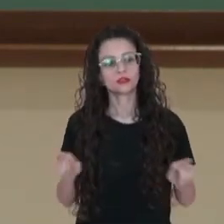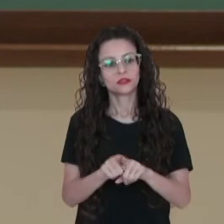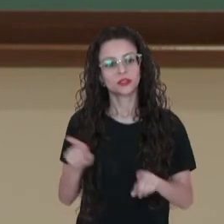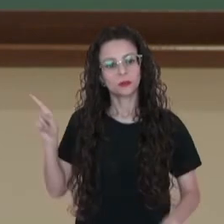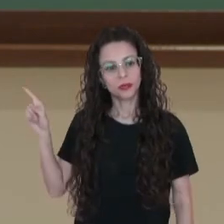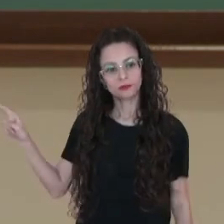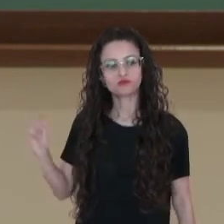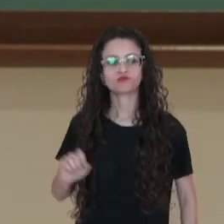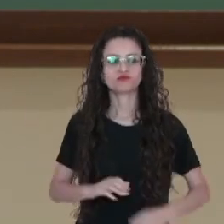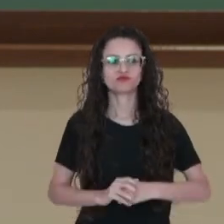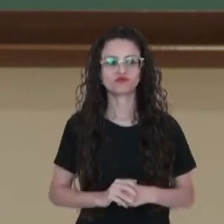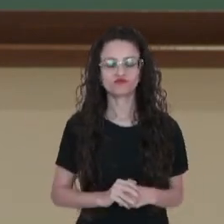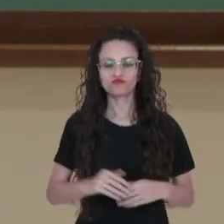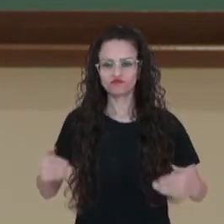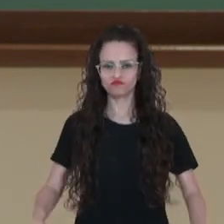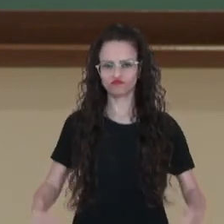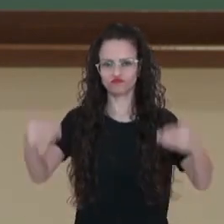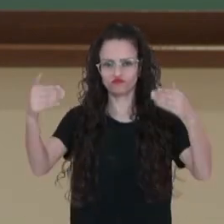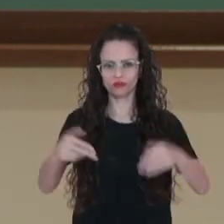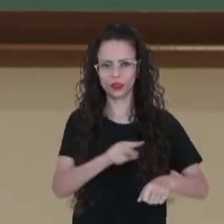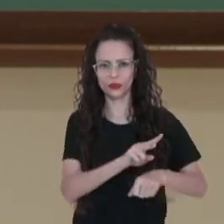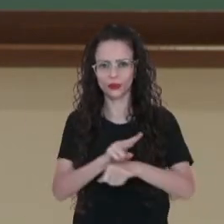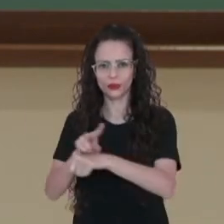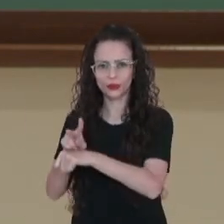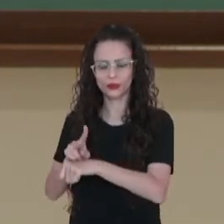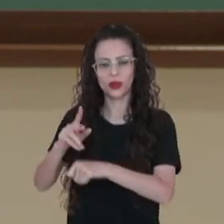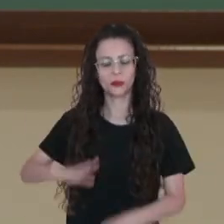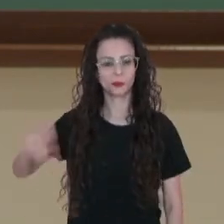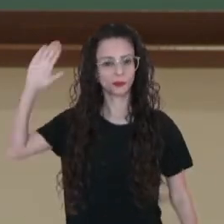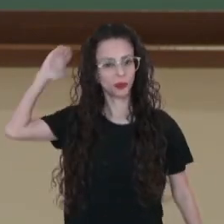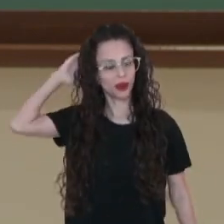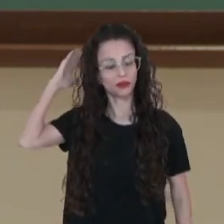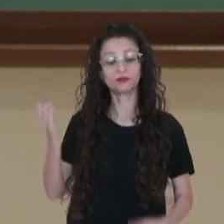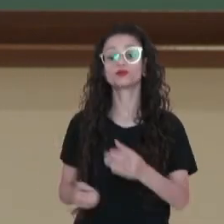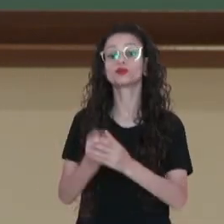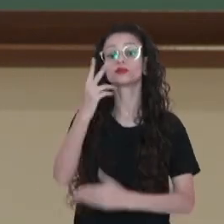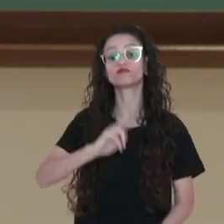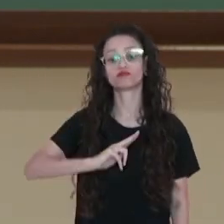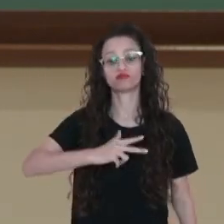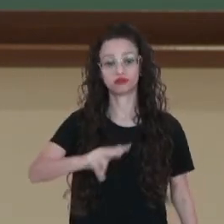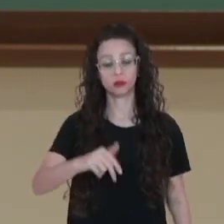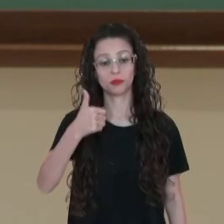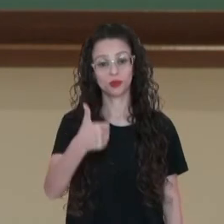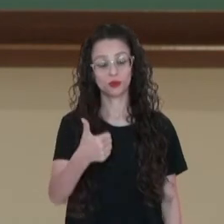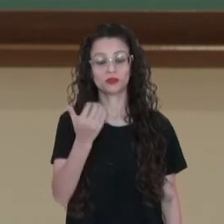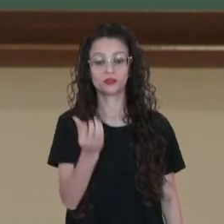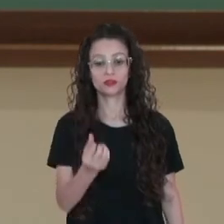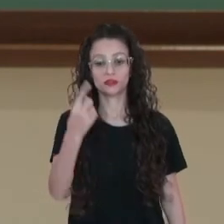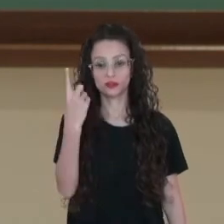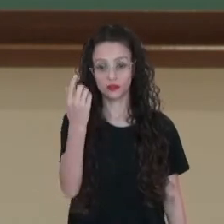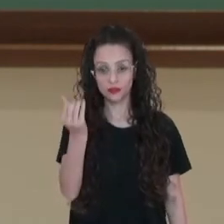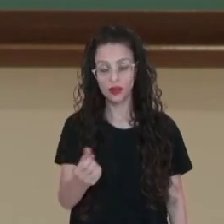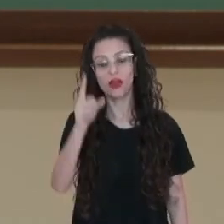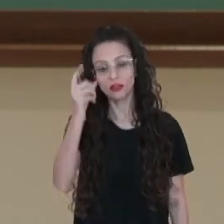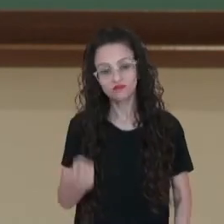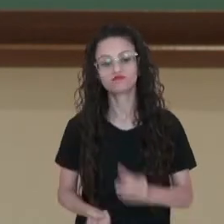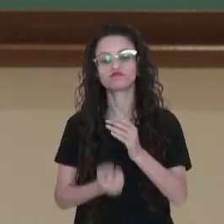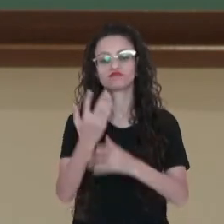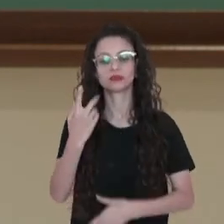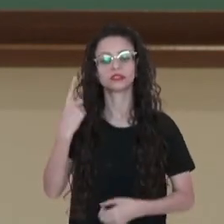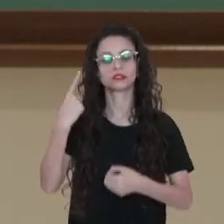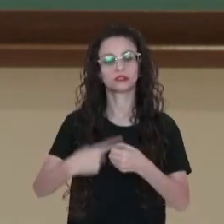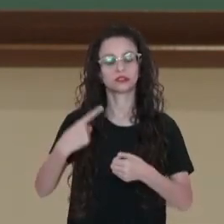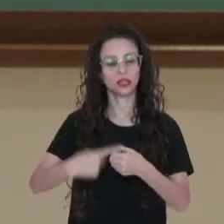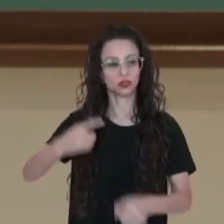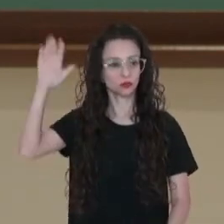do Presépio de Santa Maria de Belém, fundado por soldados portugueses em 1616, que deu origem à cidade de